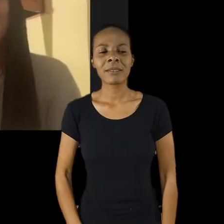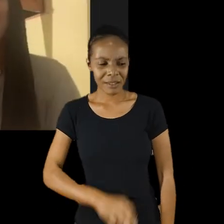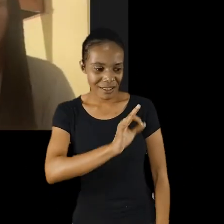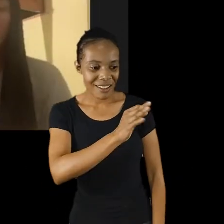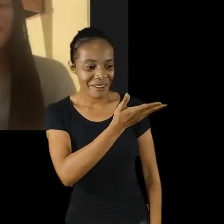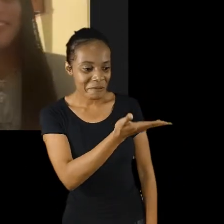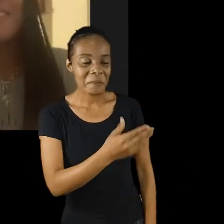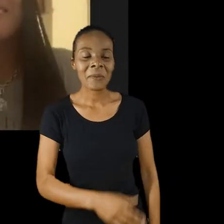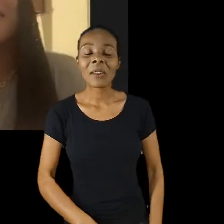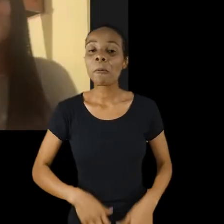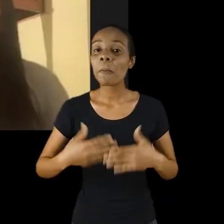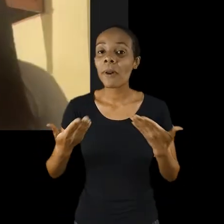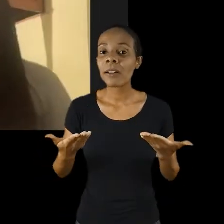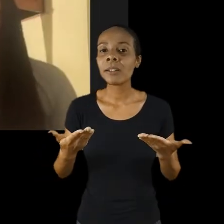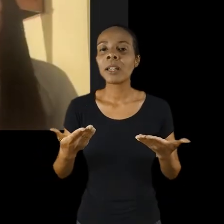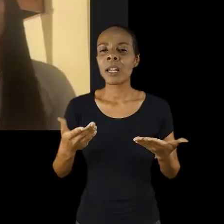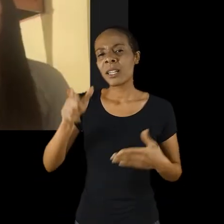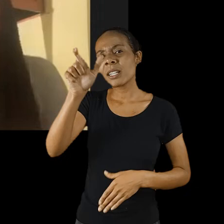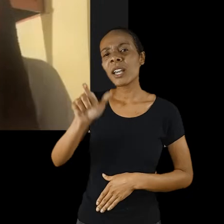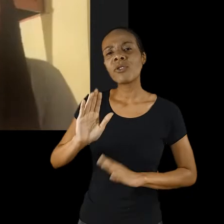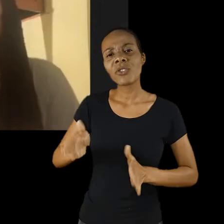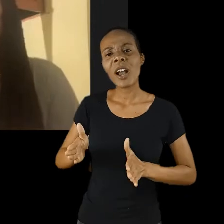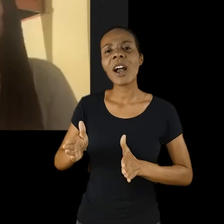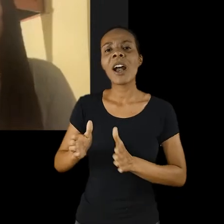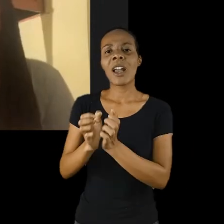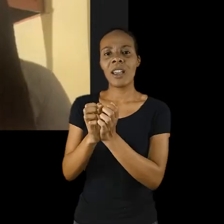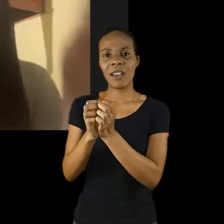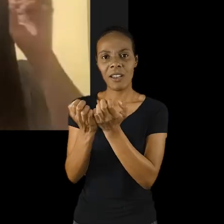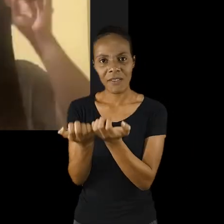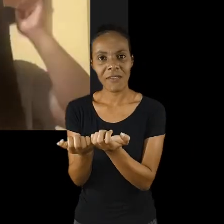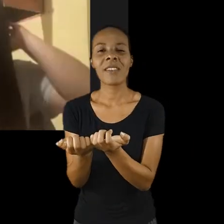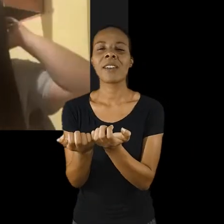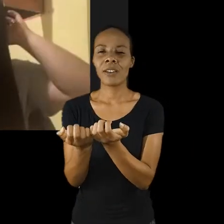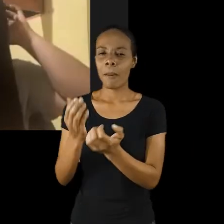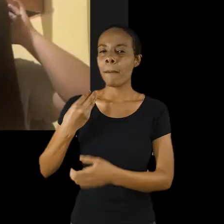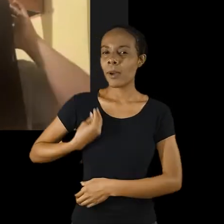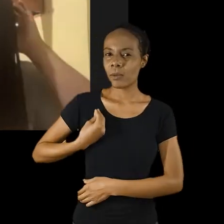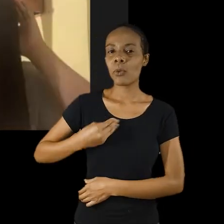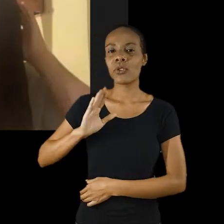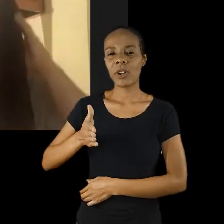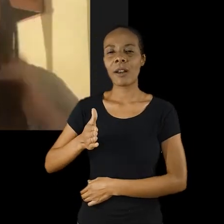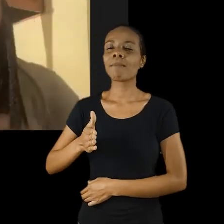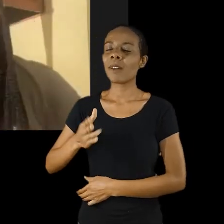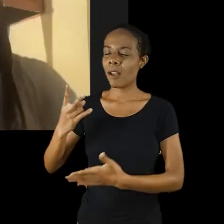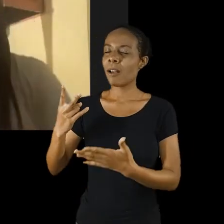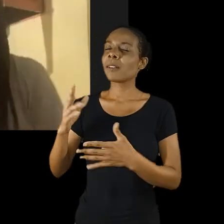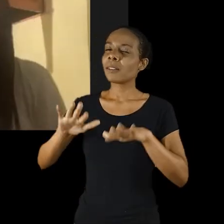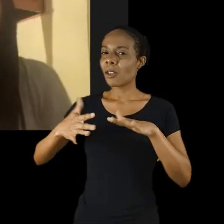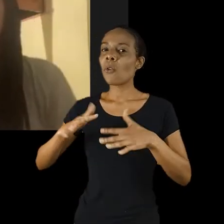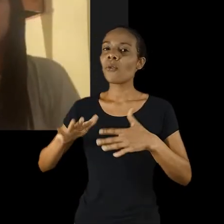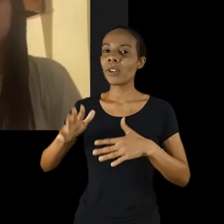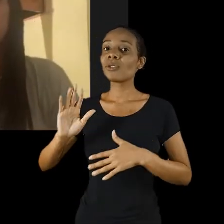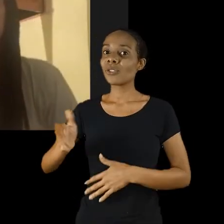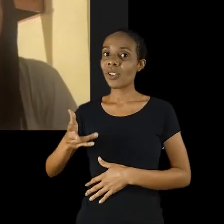um canto, quem aí já foi de igreja evangélica, do reteteco, deve ter ouvido, mas é um canto que